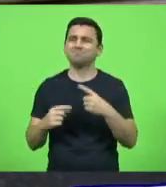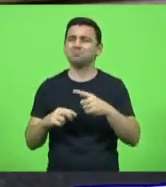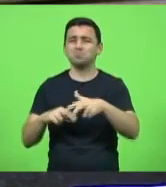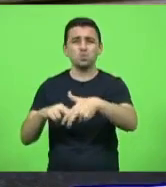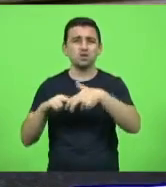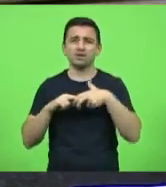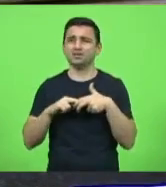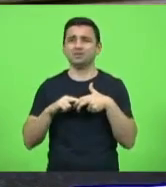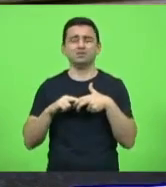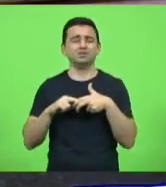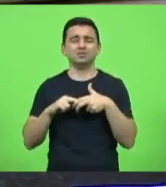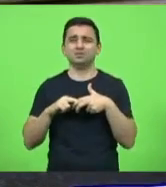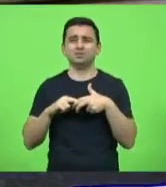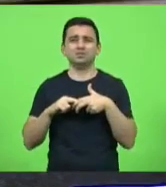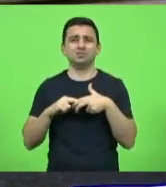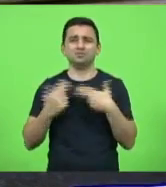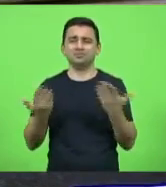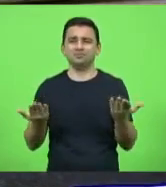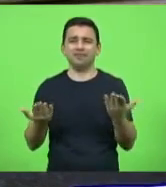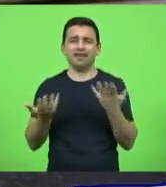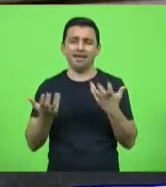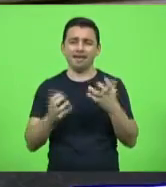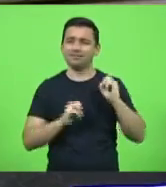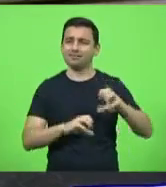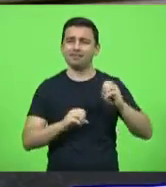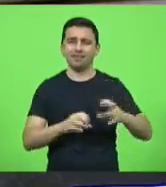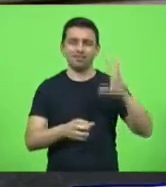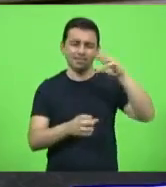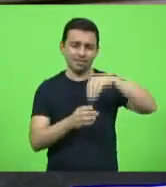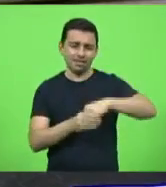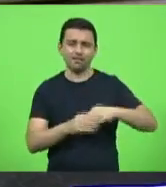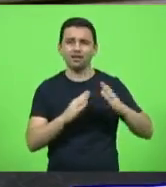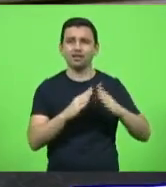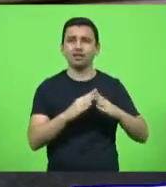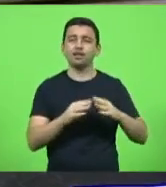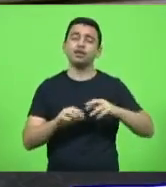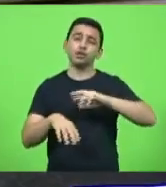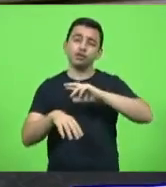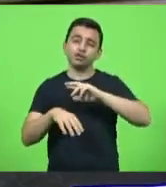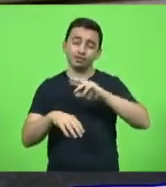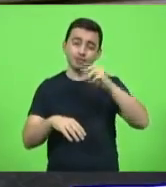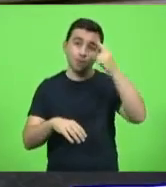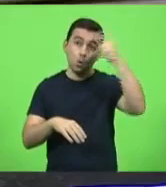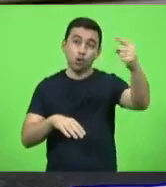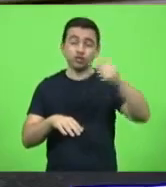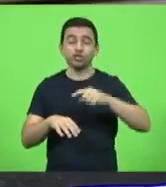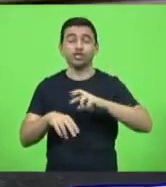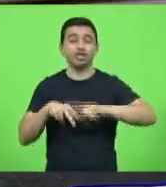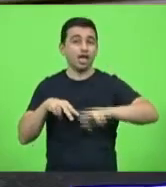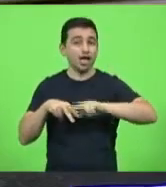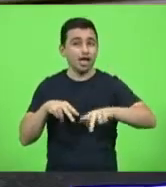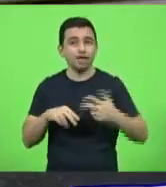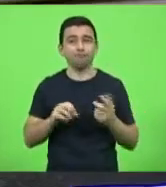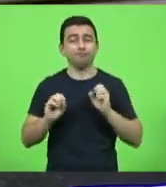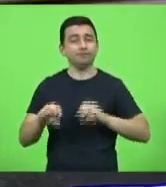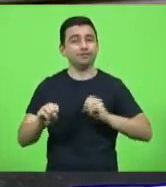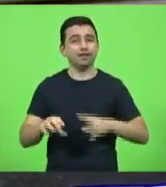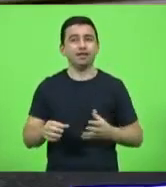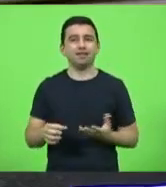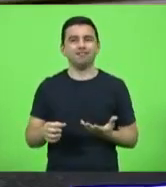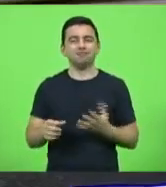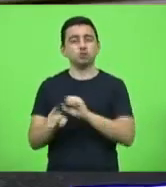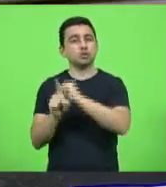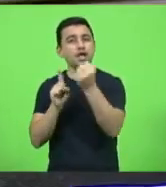querem educar seus filhos em casa, para fugir da ideologia de gênero, para fugir de doutrinação